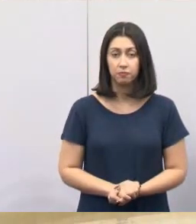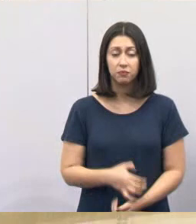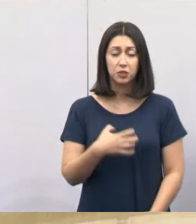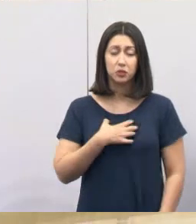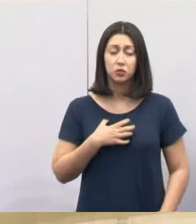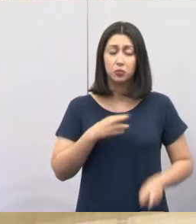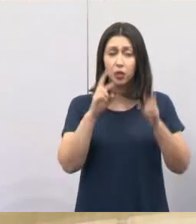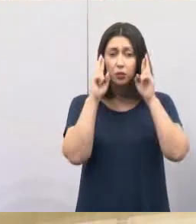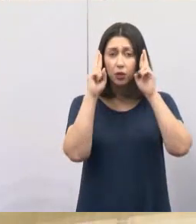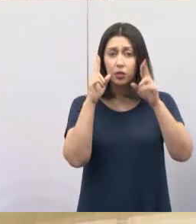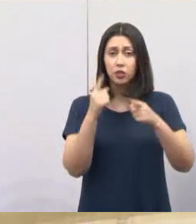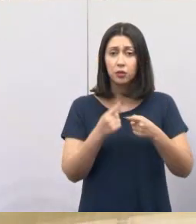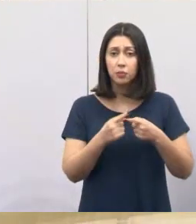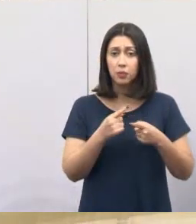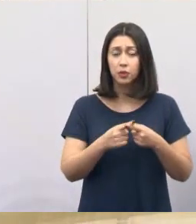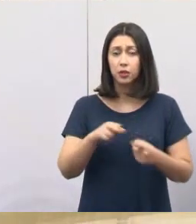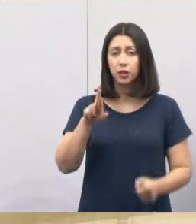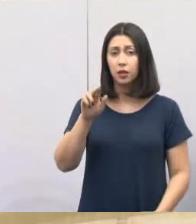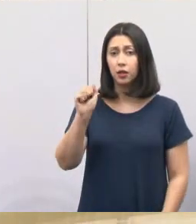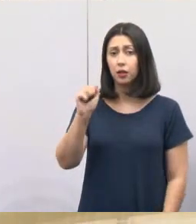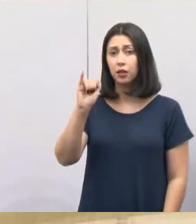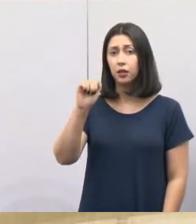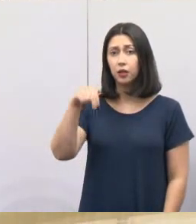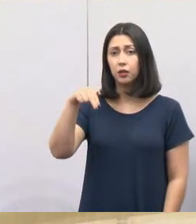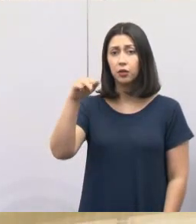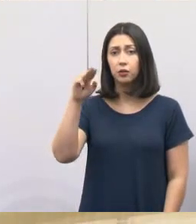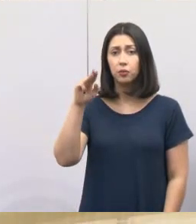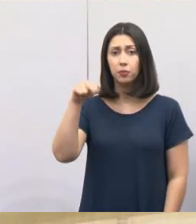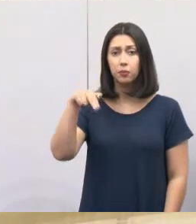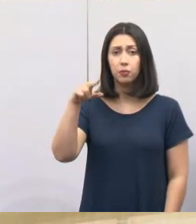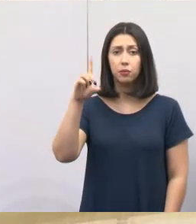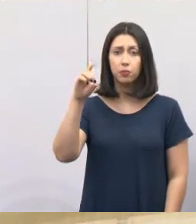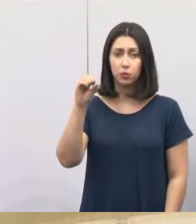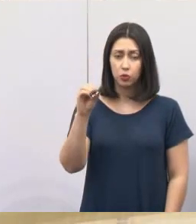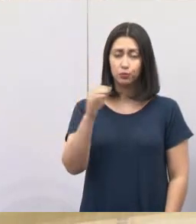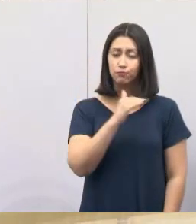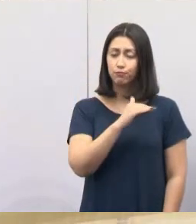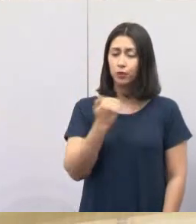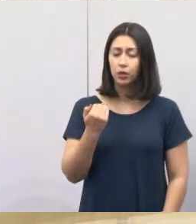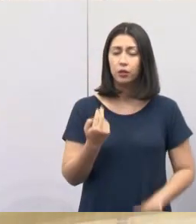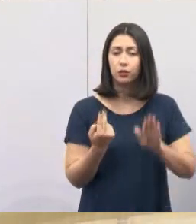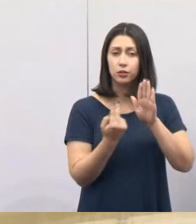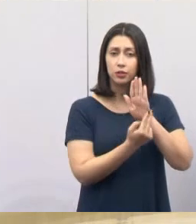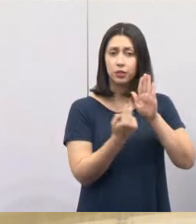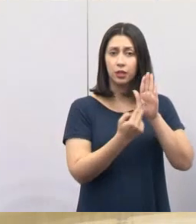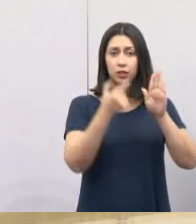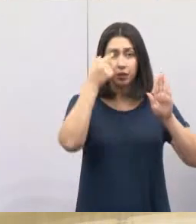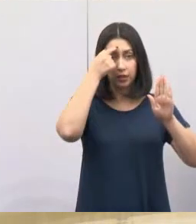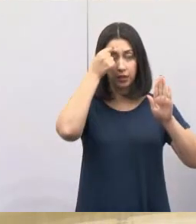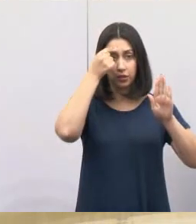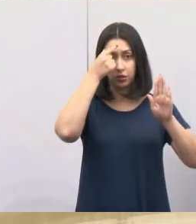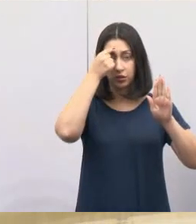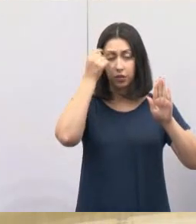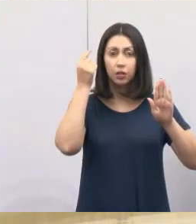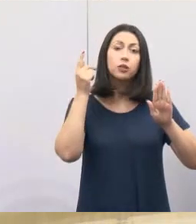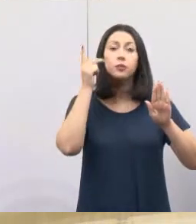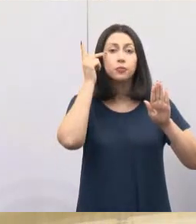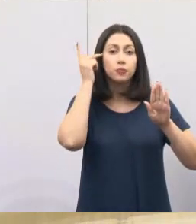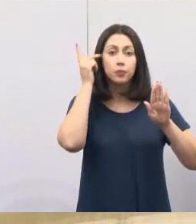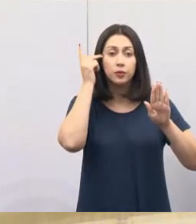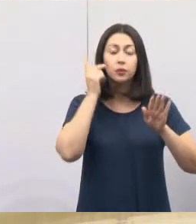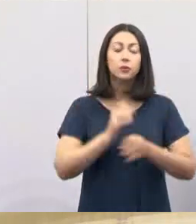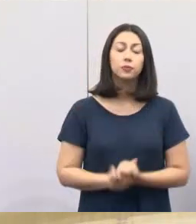Voto de pesar pelo falecimento de Raimundo de Souza Almeida. Voto formulado pelos vereadores Edgar Sassac e Paulinho do